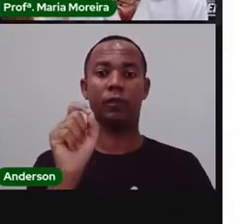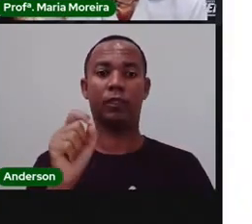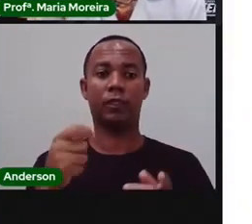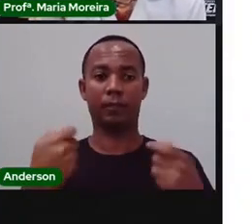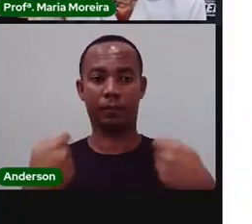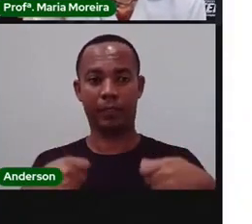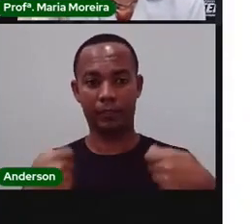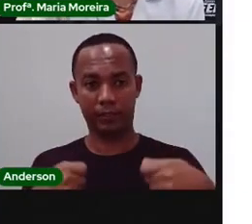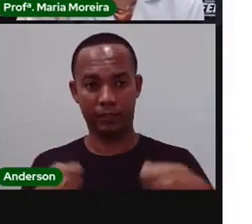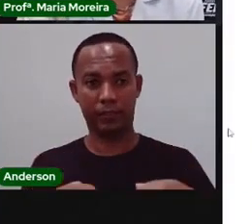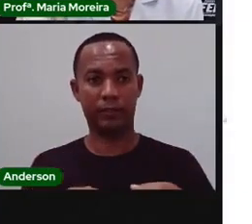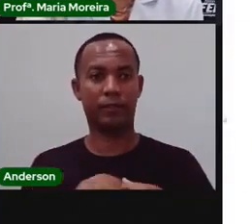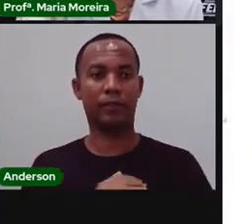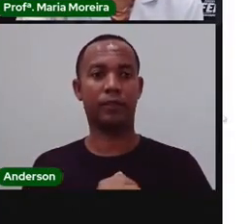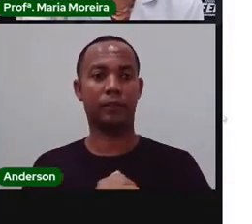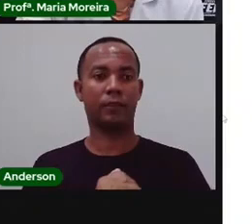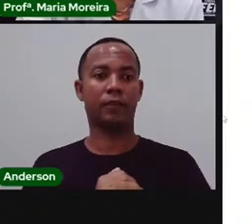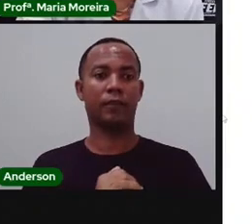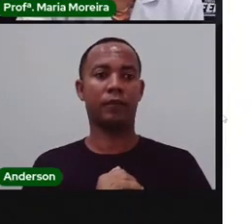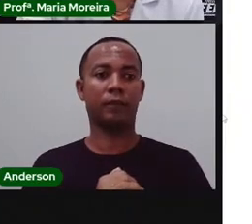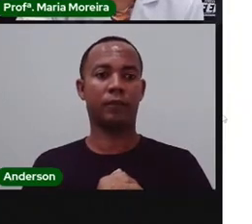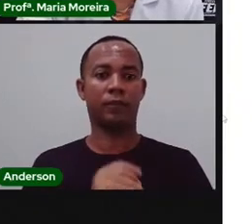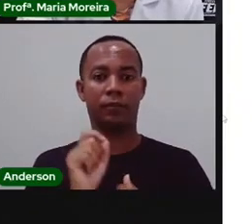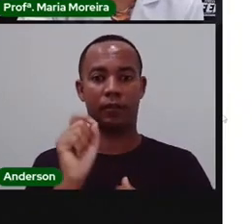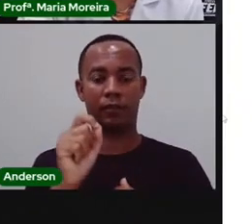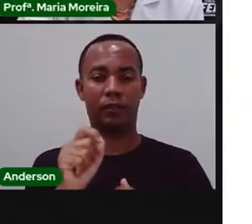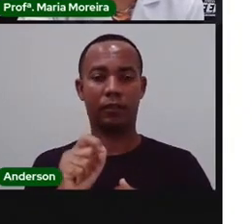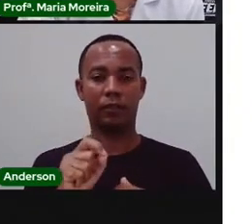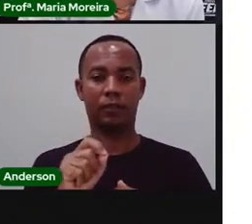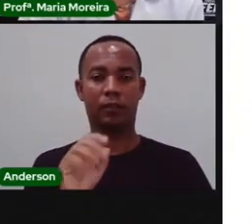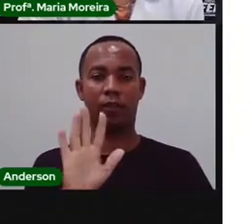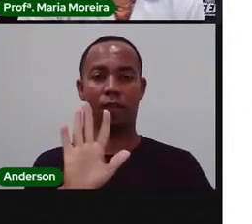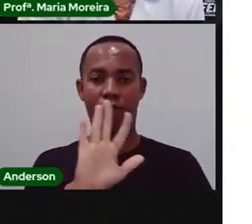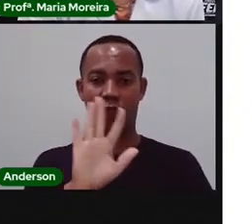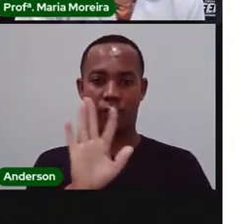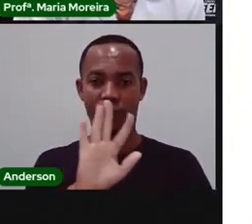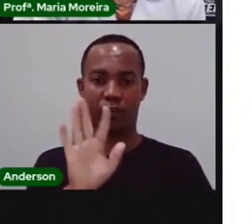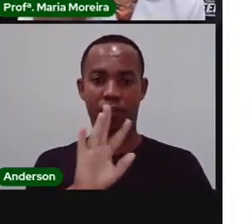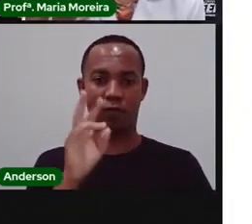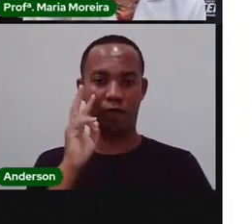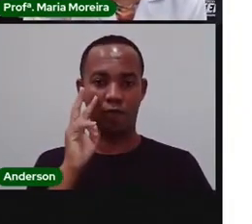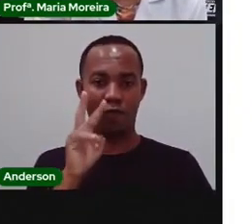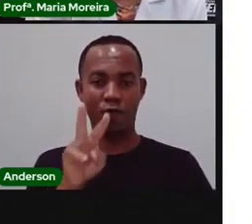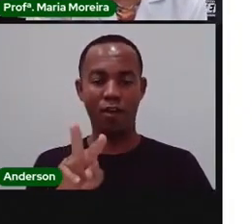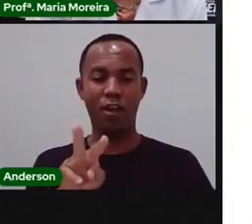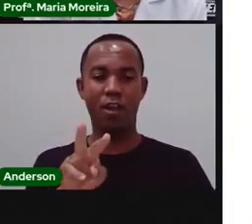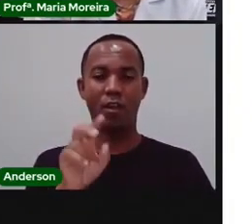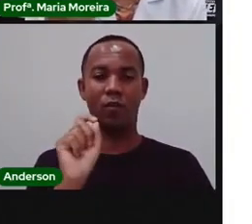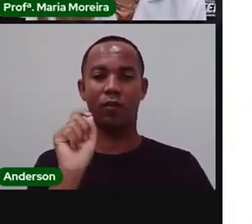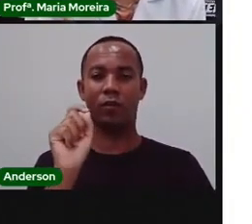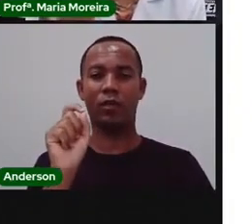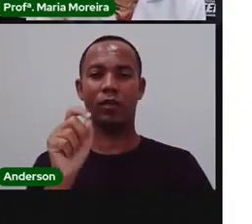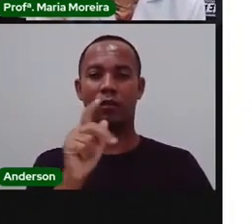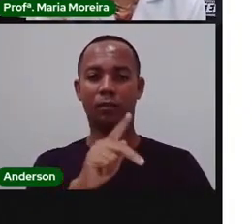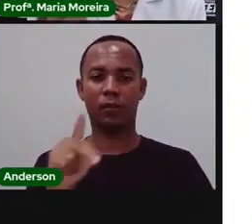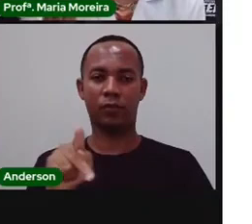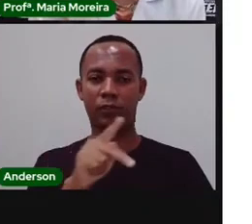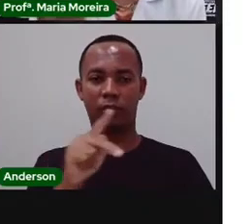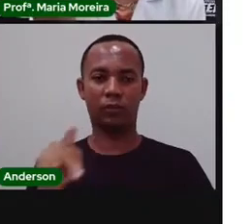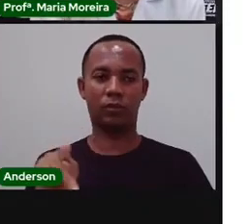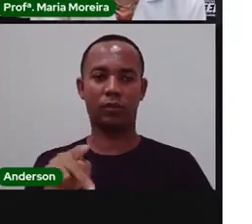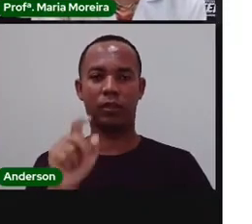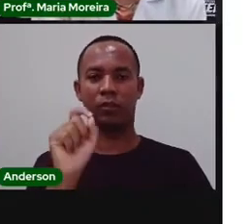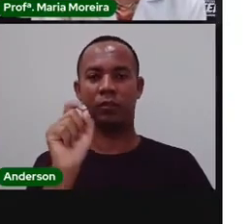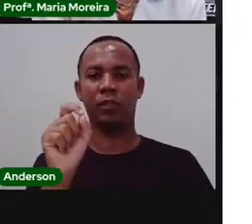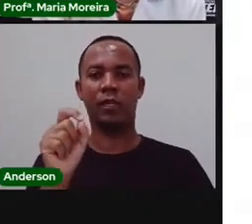vocês precisam, na verdade, assistirem o vídeo depois, para quem a professora solicitar